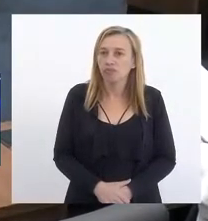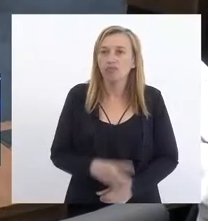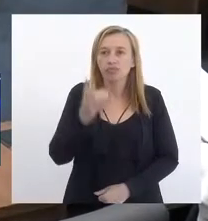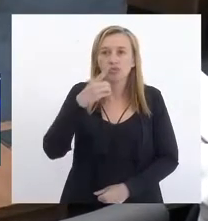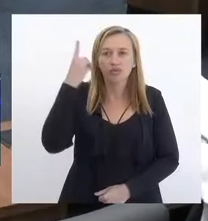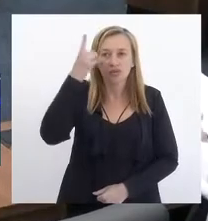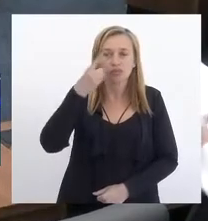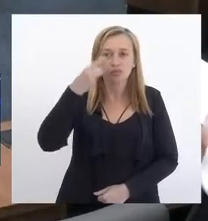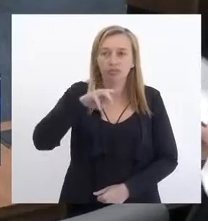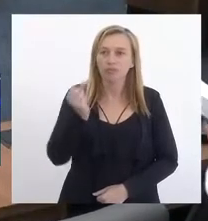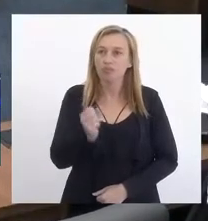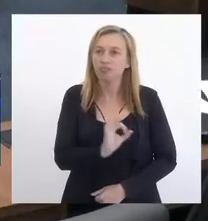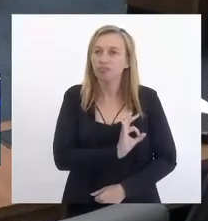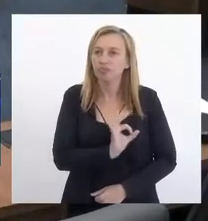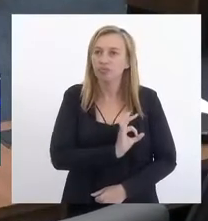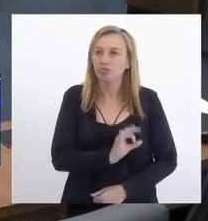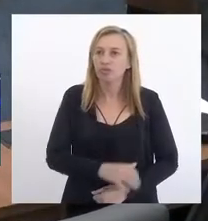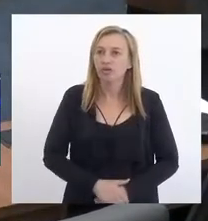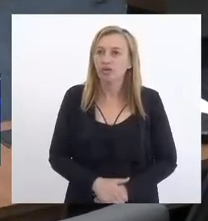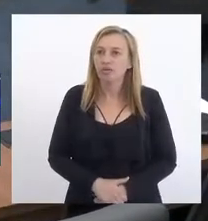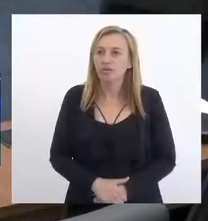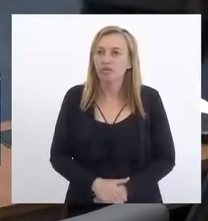Deputada Marta Rocha.